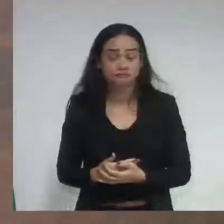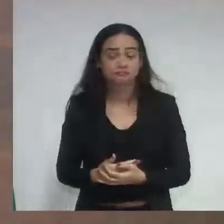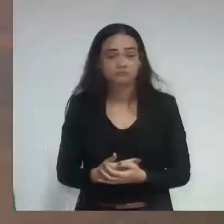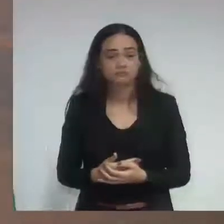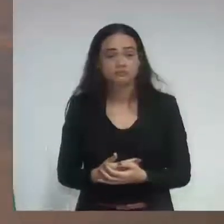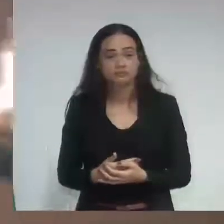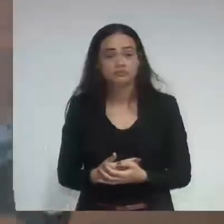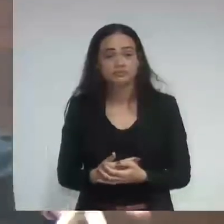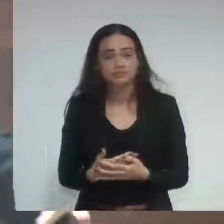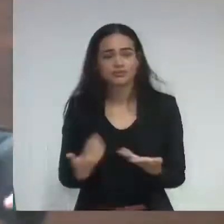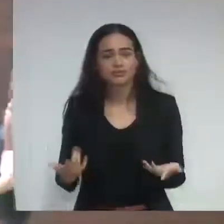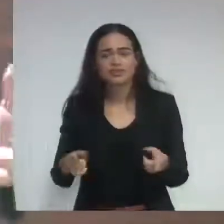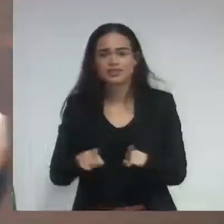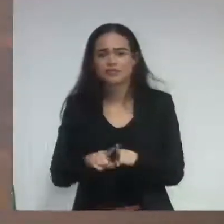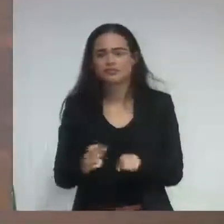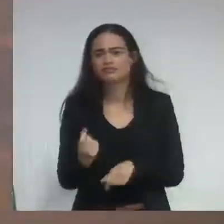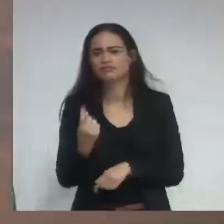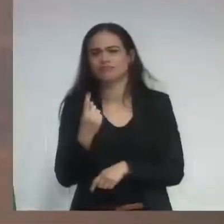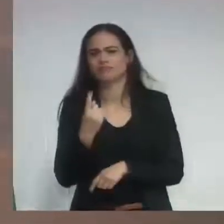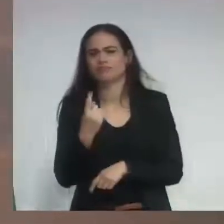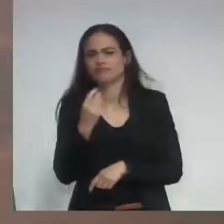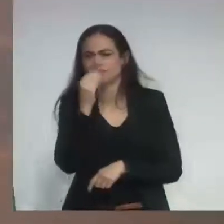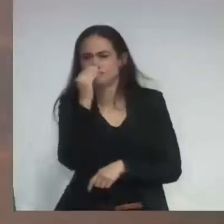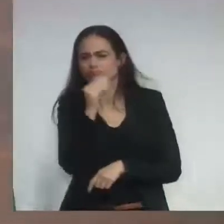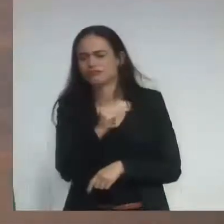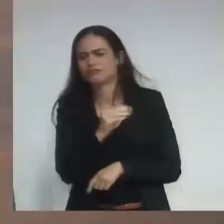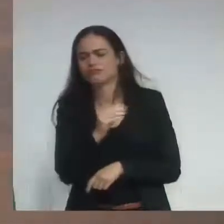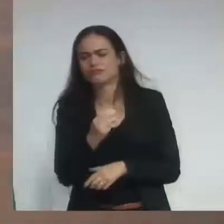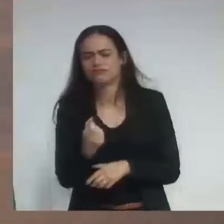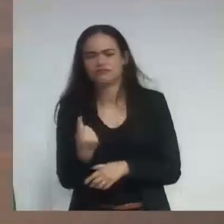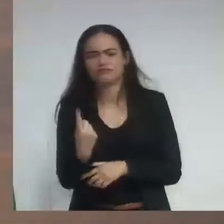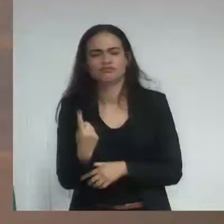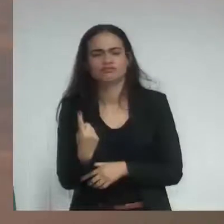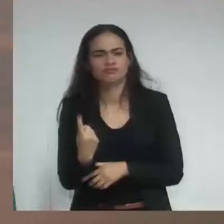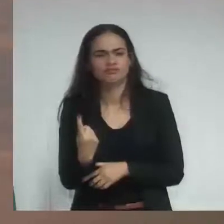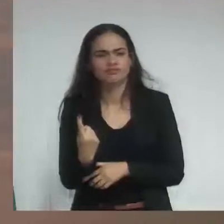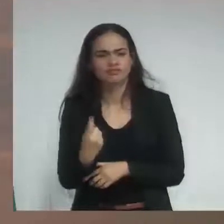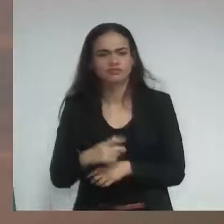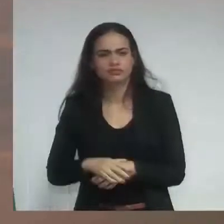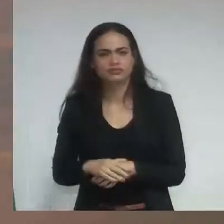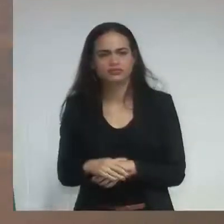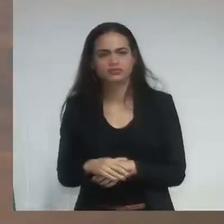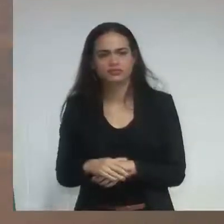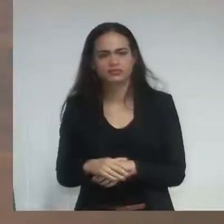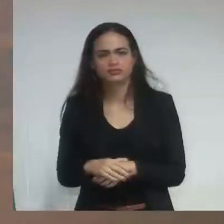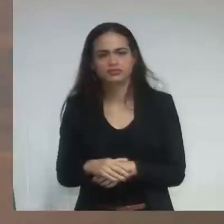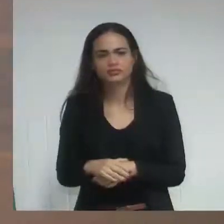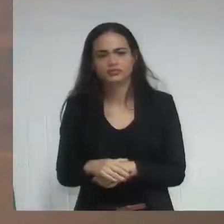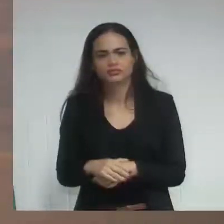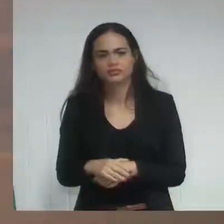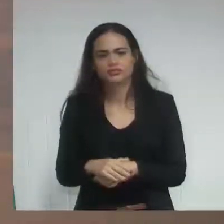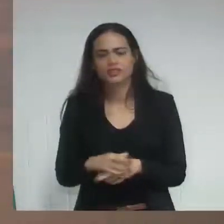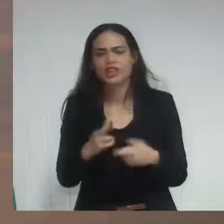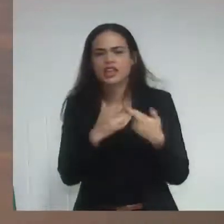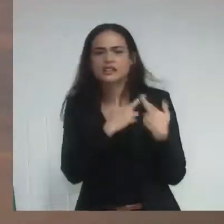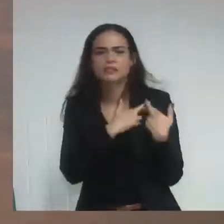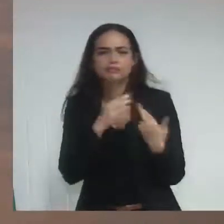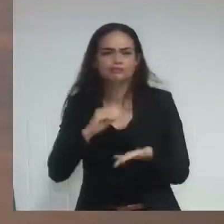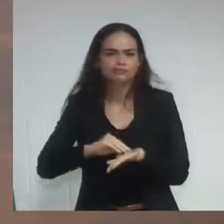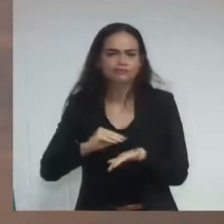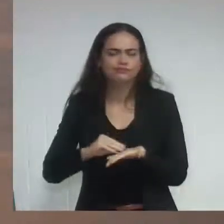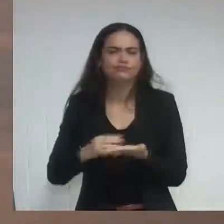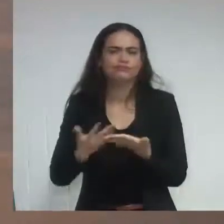E um desprezo, né? Uma coisa horrível, né? Um desrespeito total com os profissionais do CEI